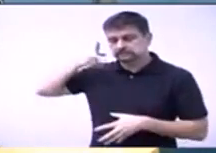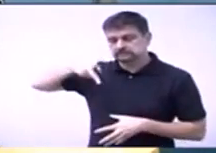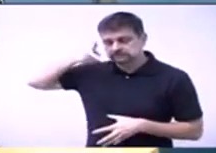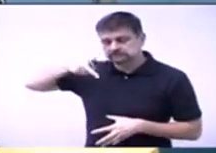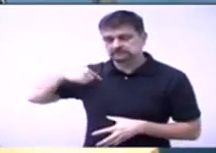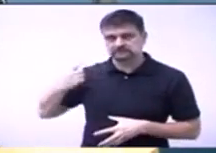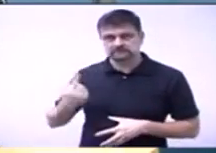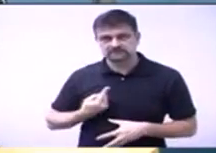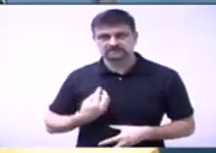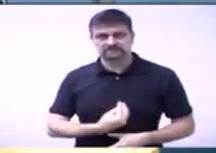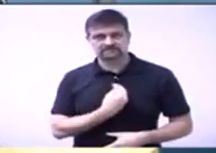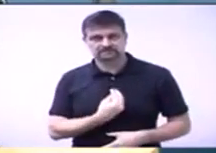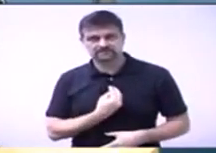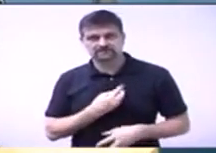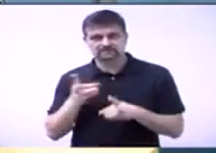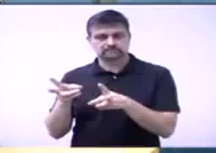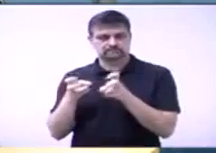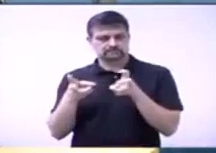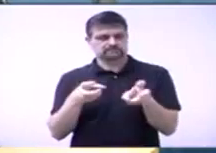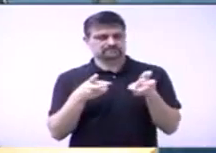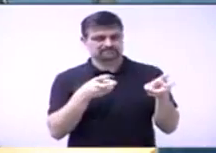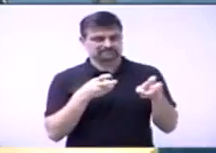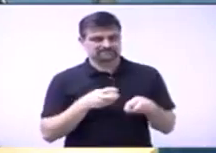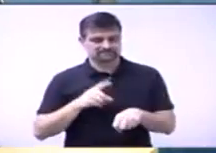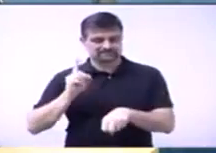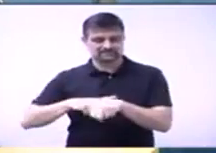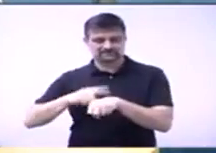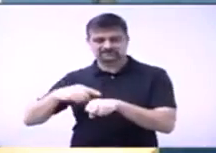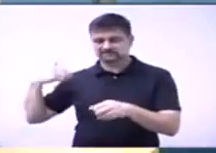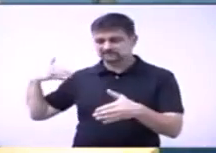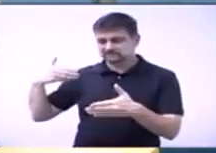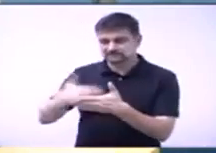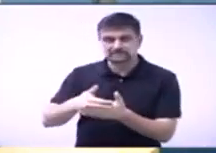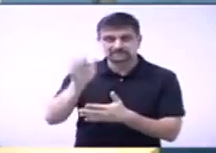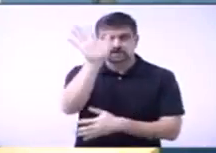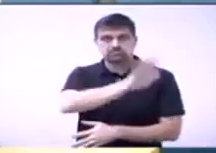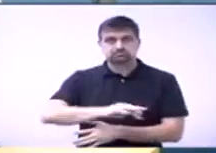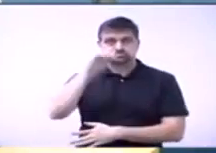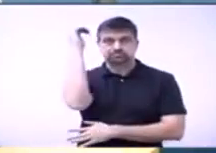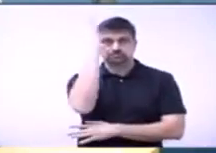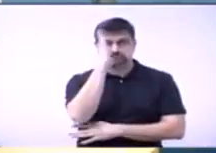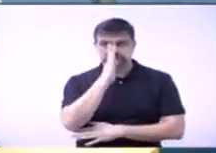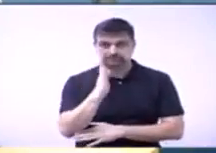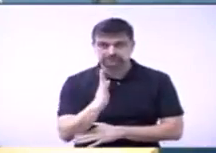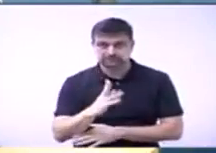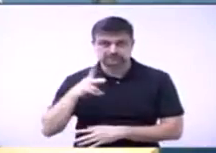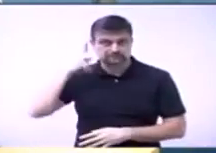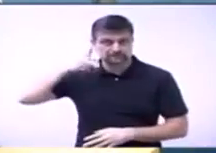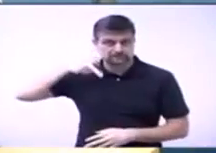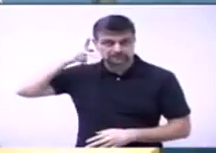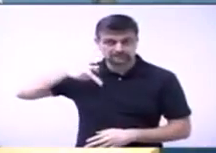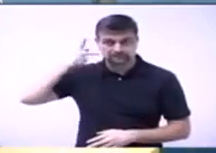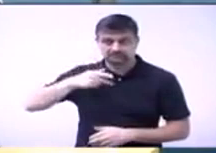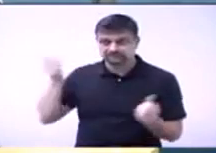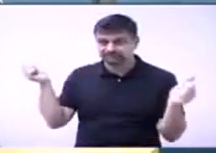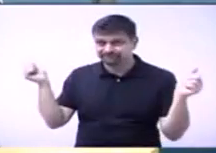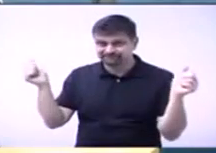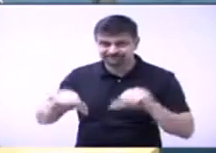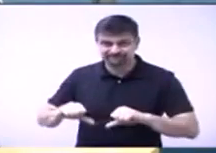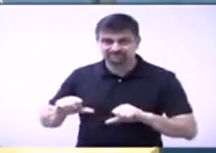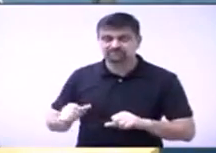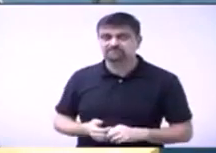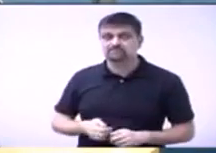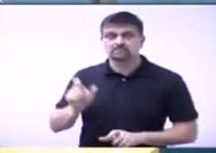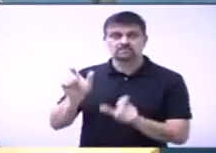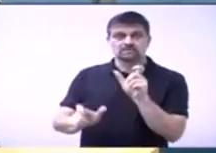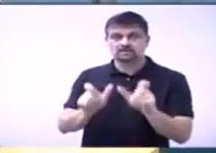gente tem vivenciado aí nesses últimos tempos a nível nacional. e que as pessoas, graças a Deus,